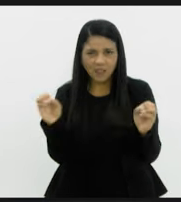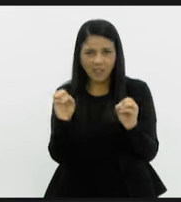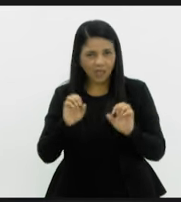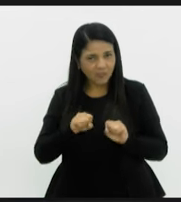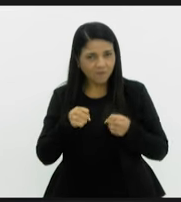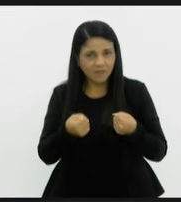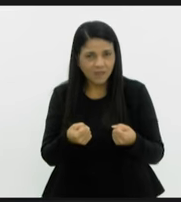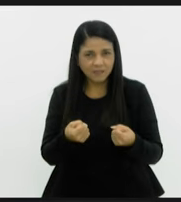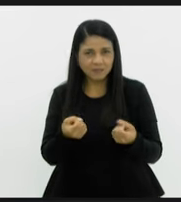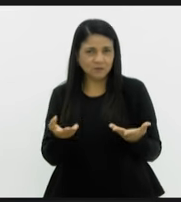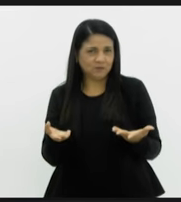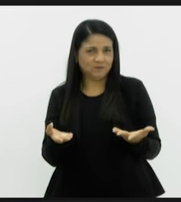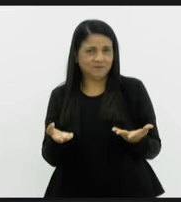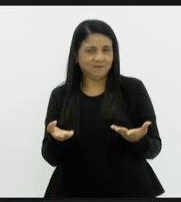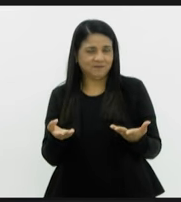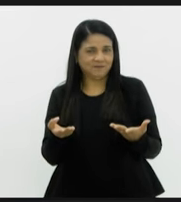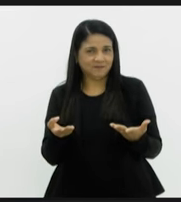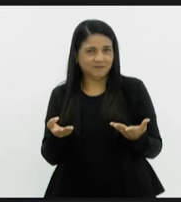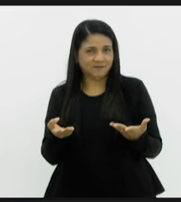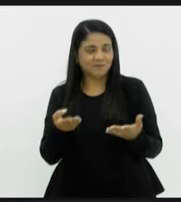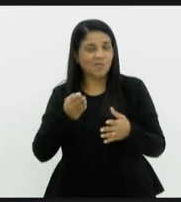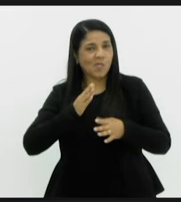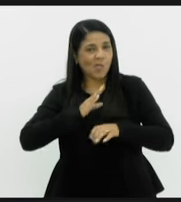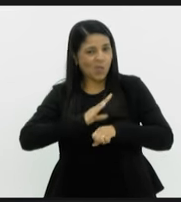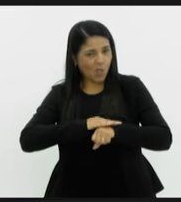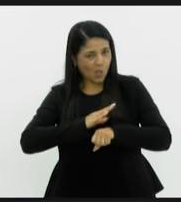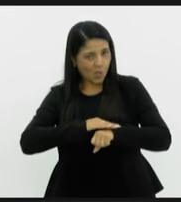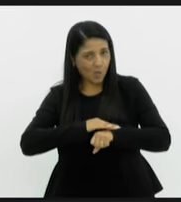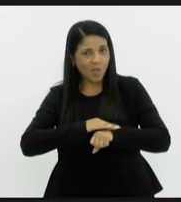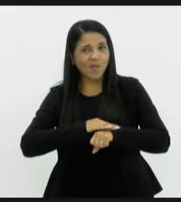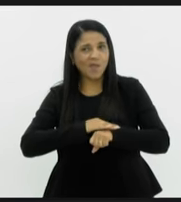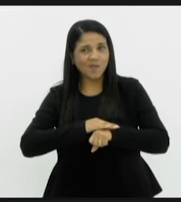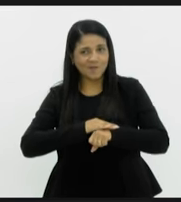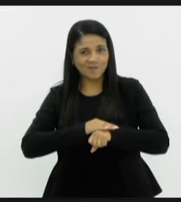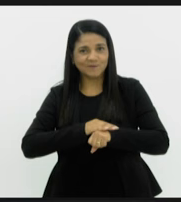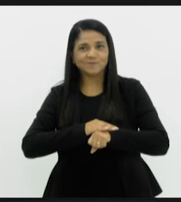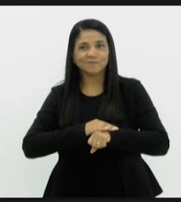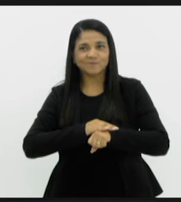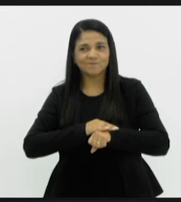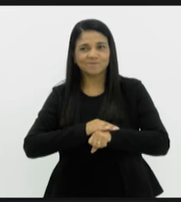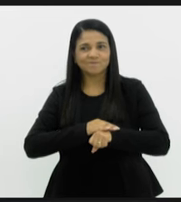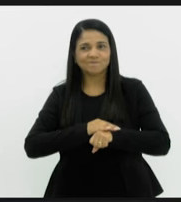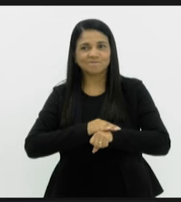aí partiu nesse momento da história.